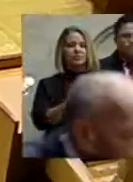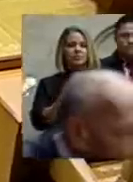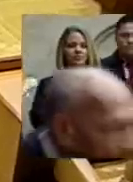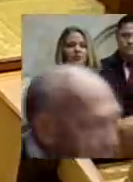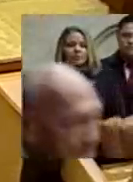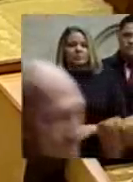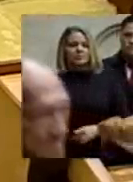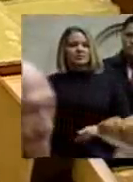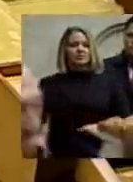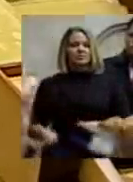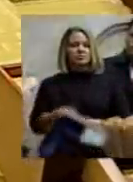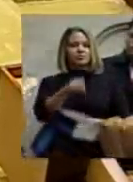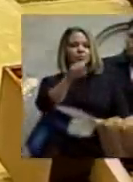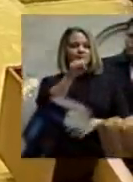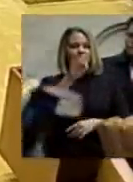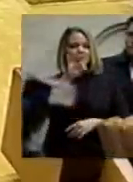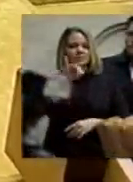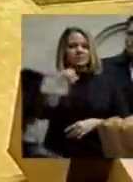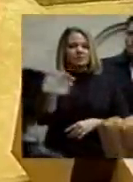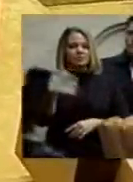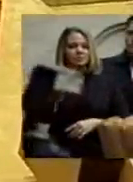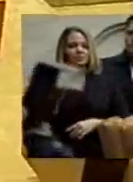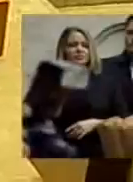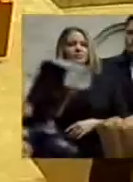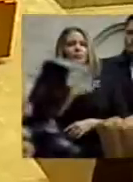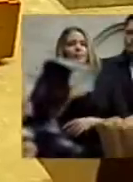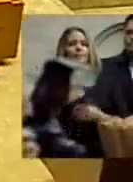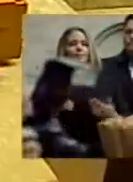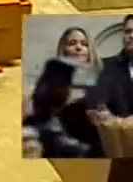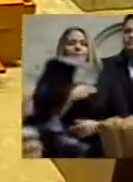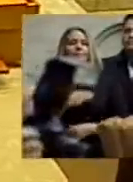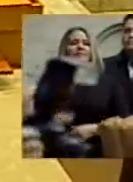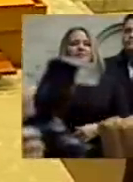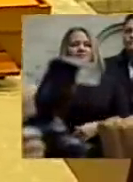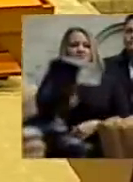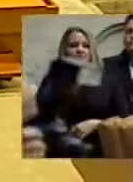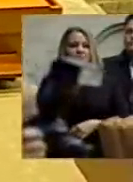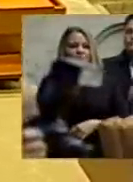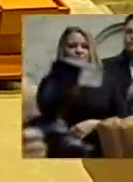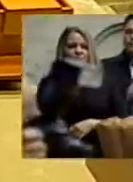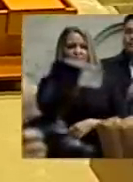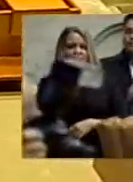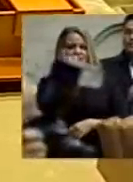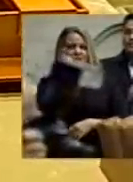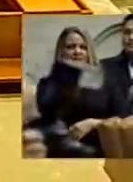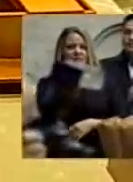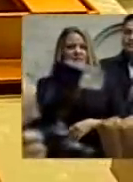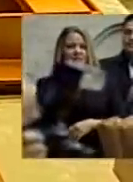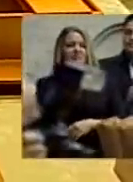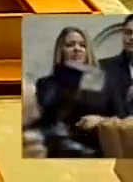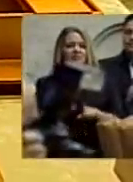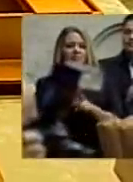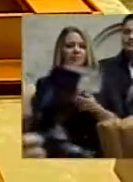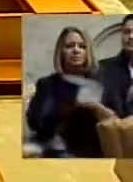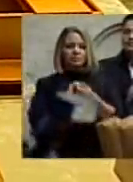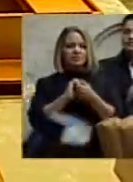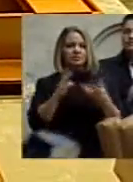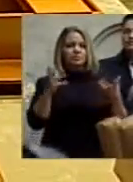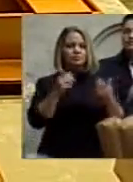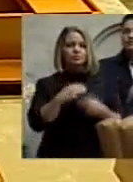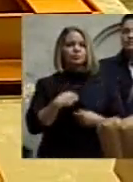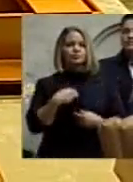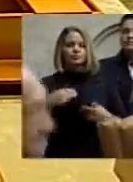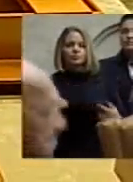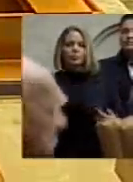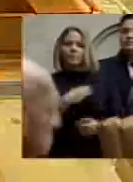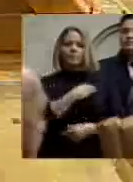Presidente do Superior Tribunal de Justiça, ministro Félix Fischer, na pessoa de quem são cumprimentados todos os ministros de